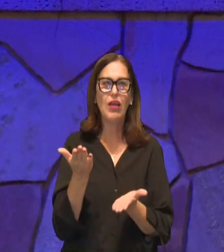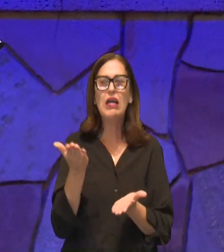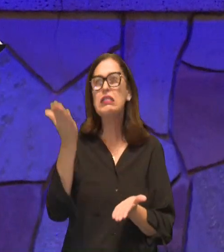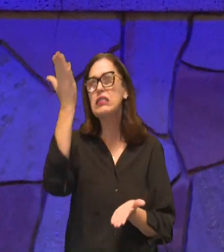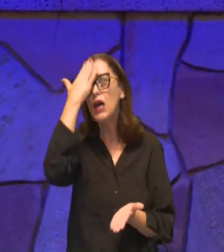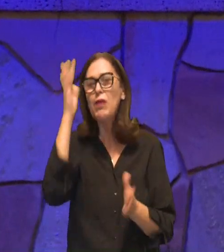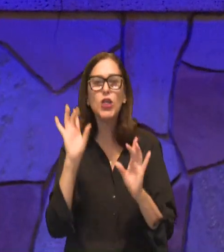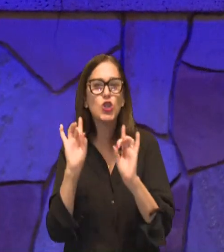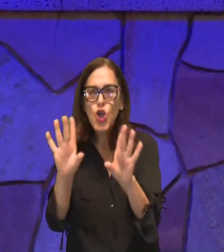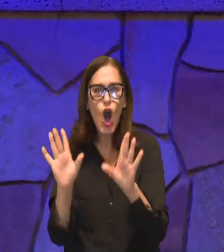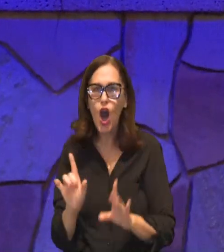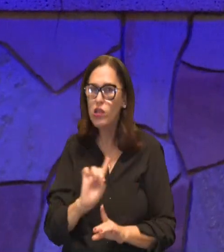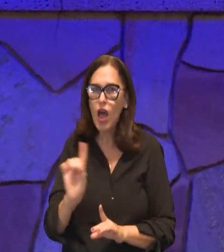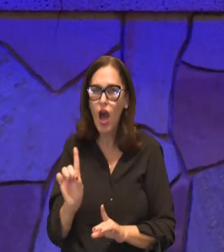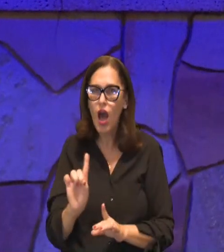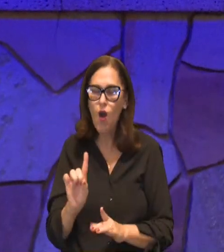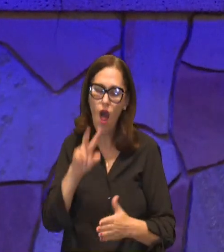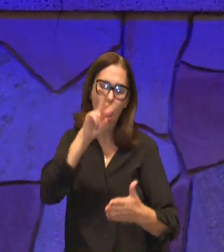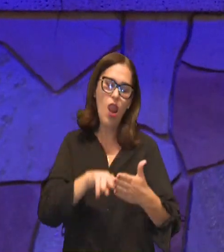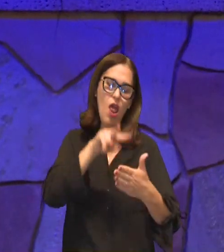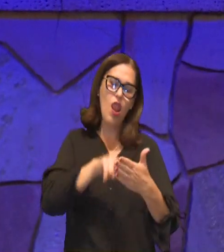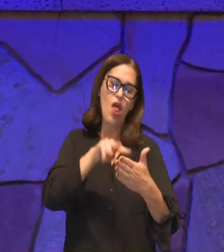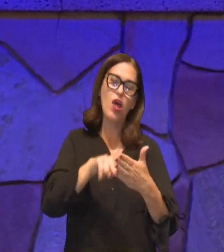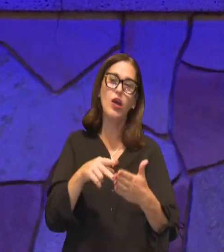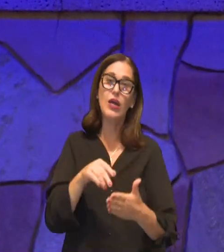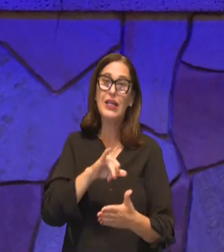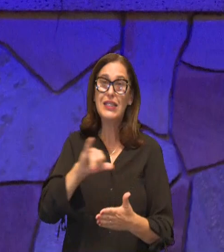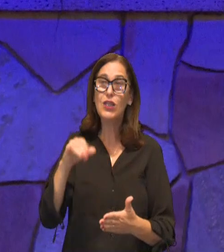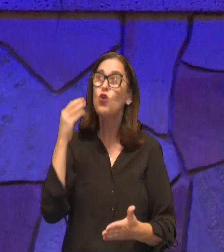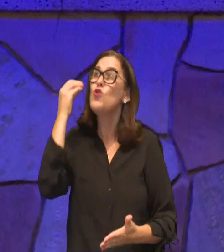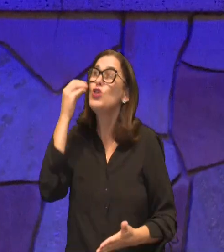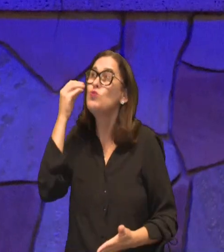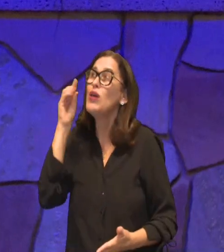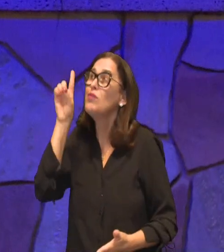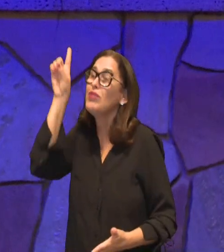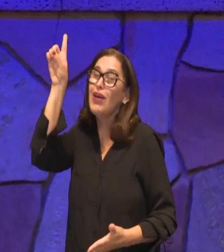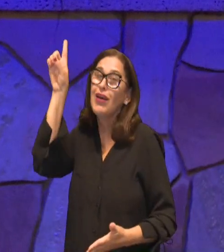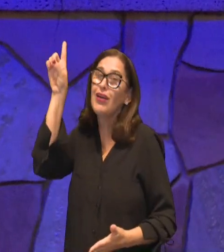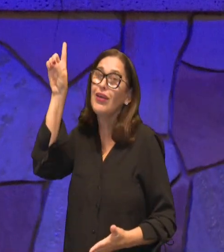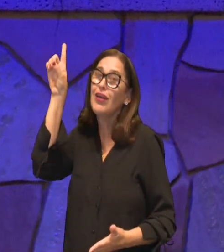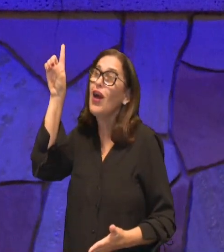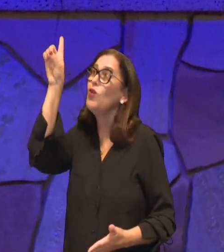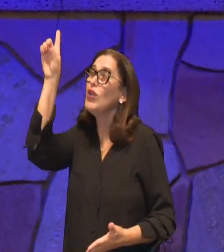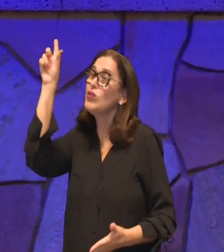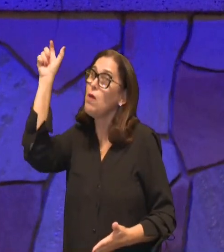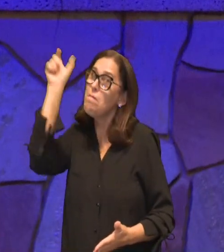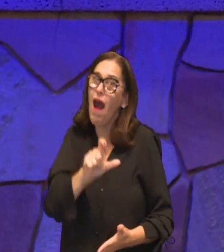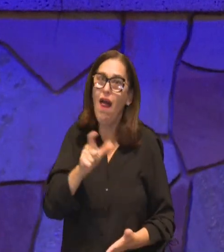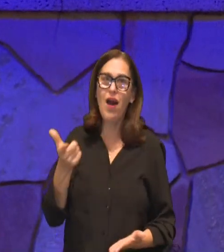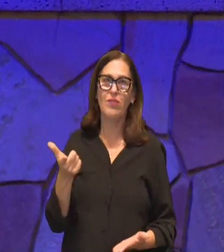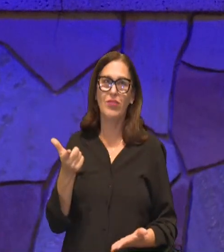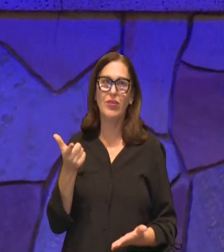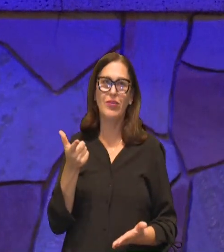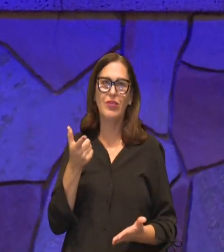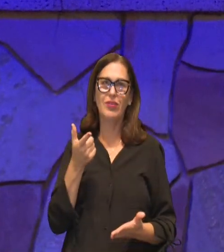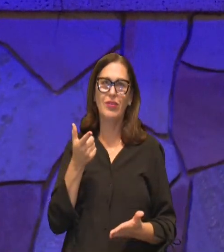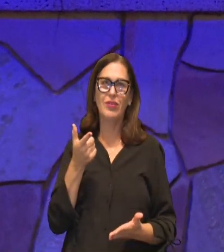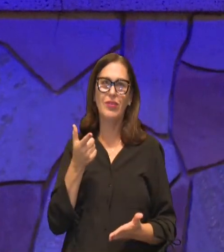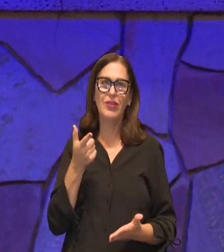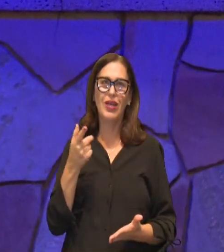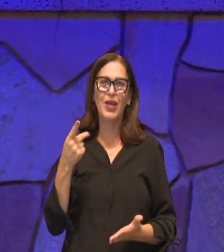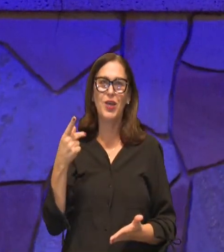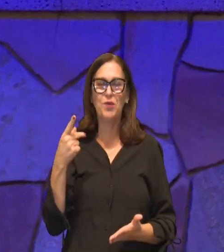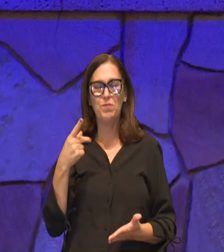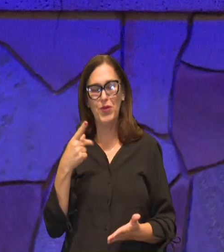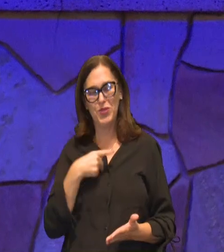de Deus, lermos a palavra muitas vezes, se nós não temos experiência com o Deus da palavra. E foi esta a pergunta que o pastor fez hoje